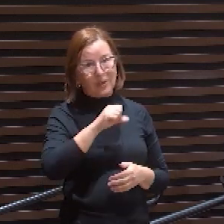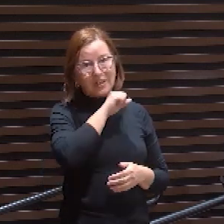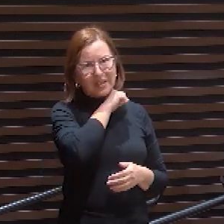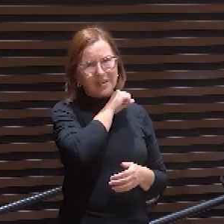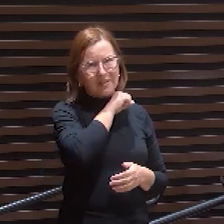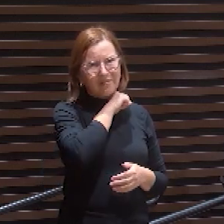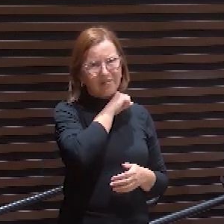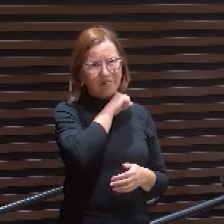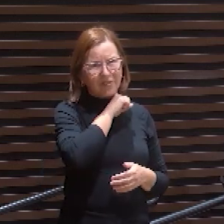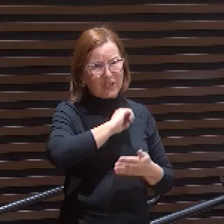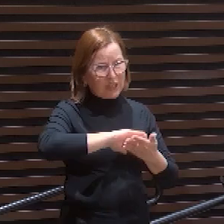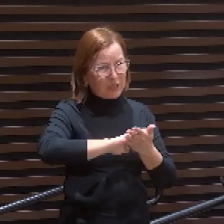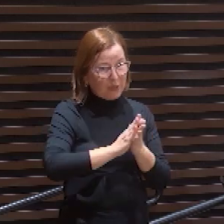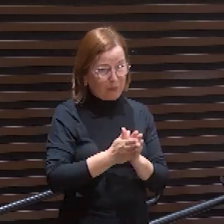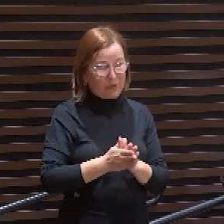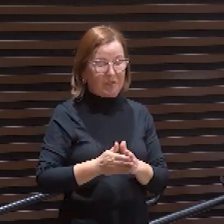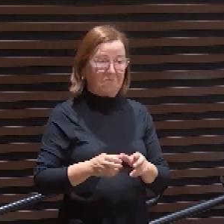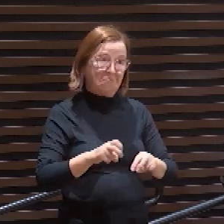depredado por